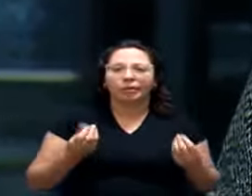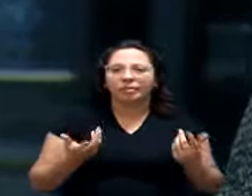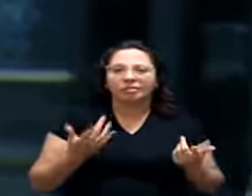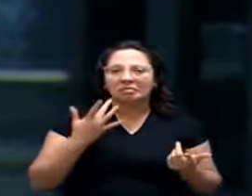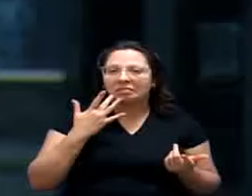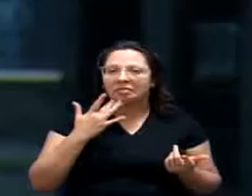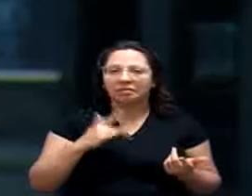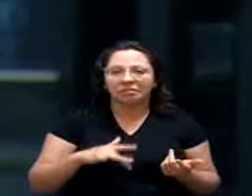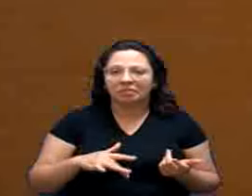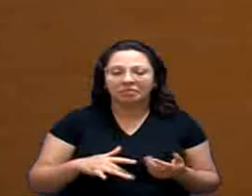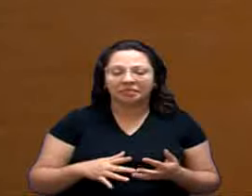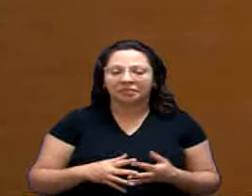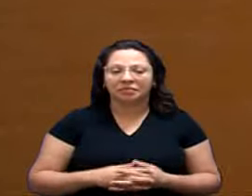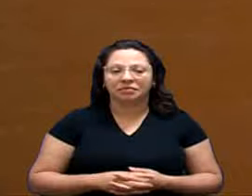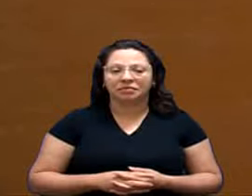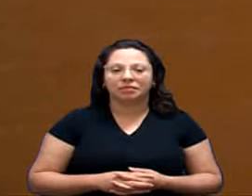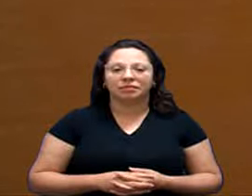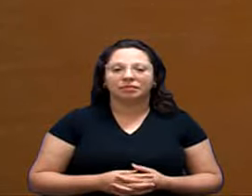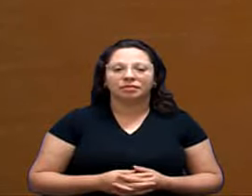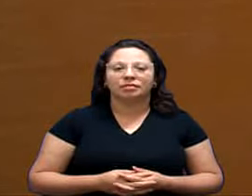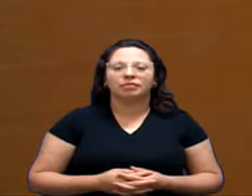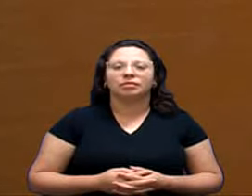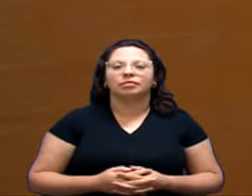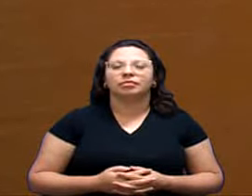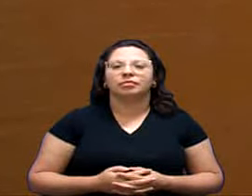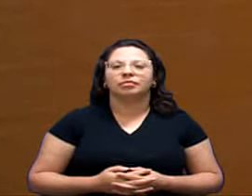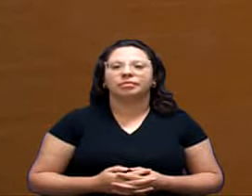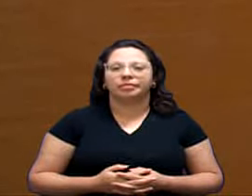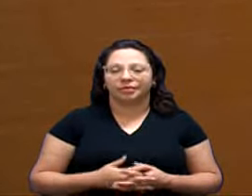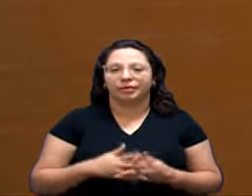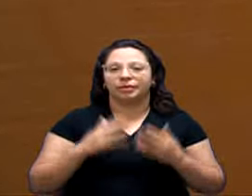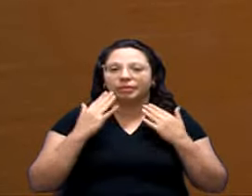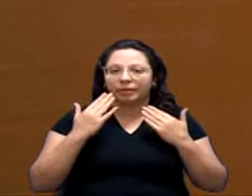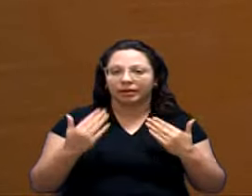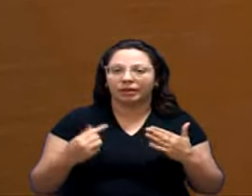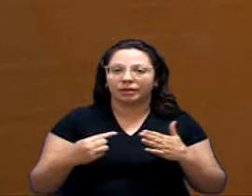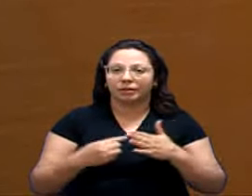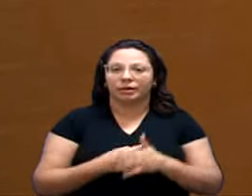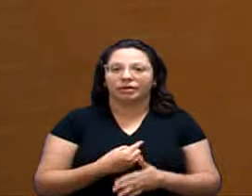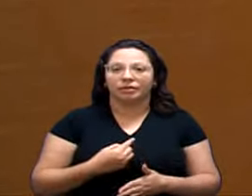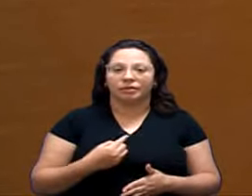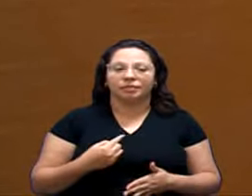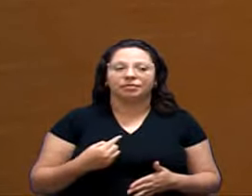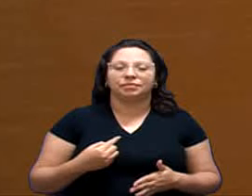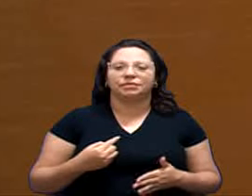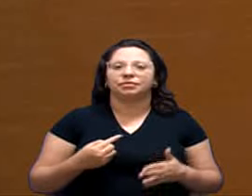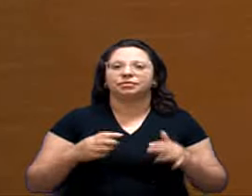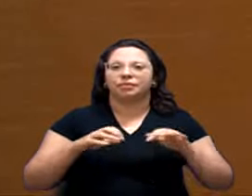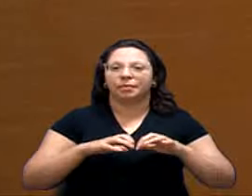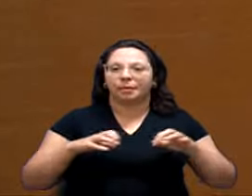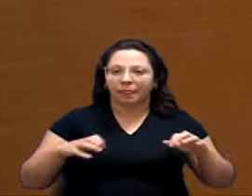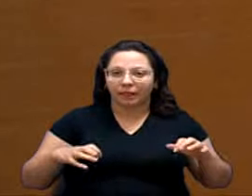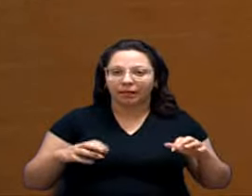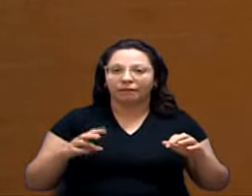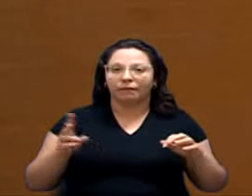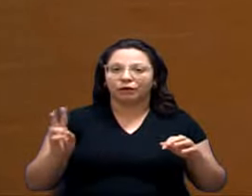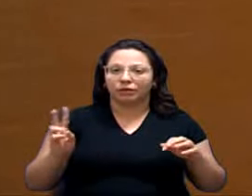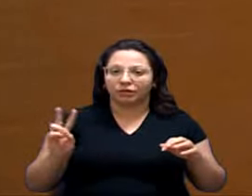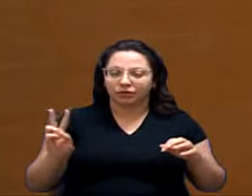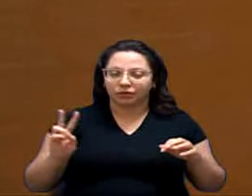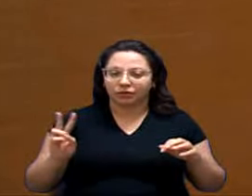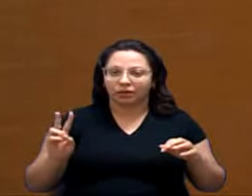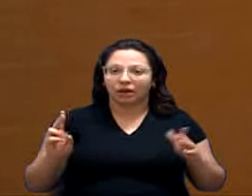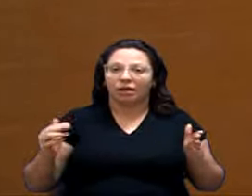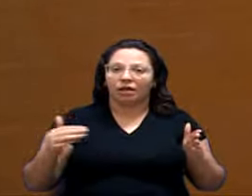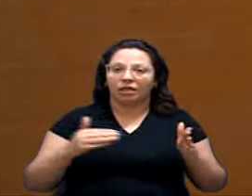sentido pois não eh obrigado pelo questionamento nesse trecho entre a divisa do div Votorantim até